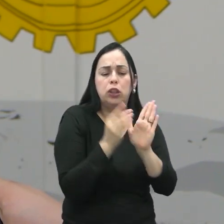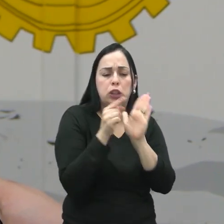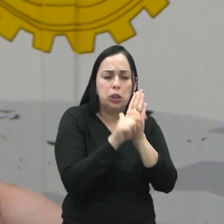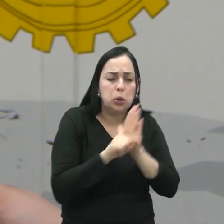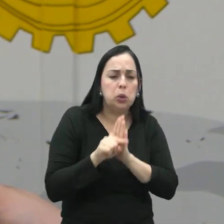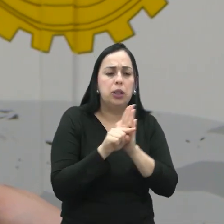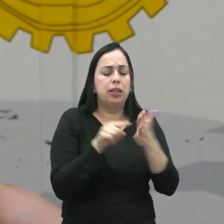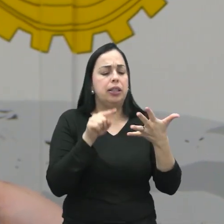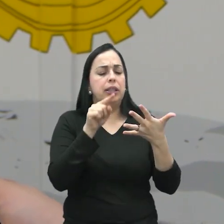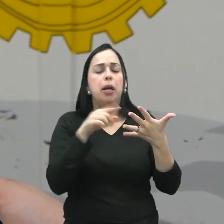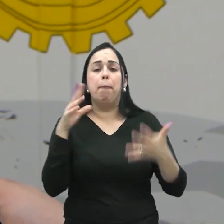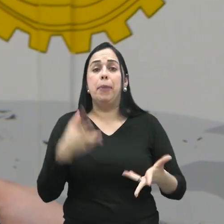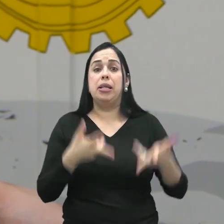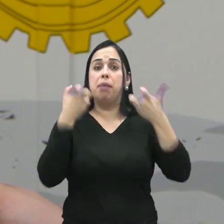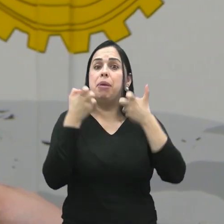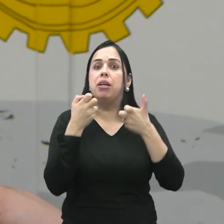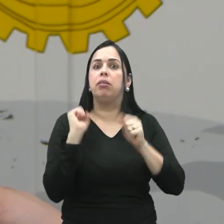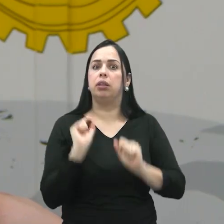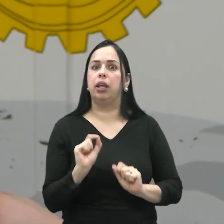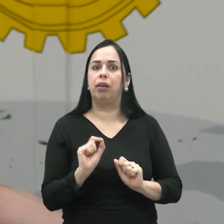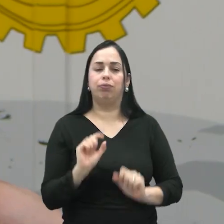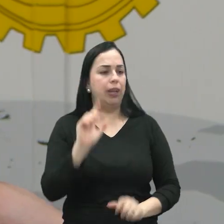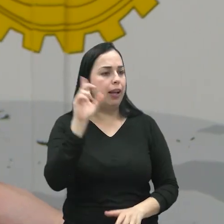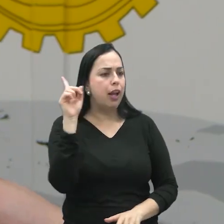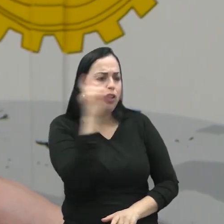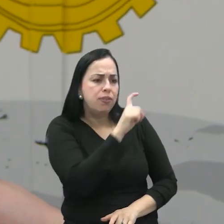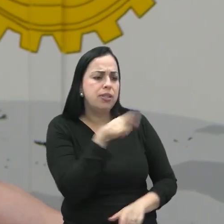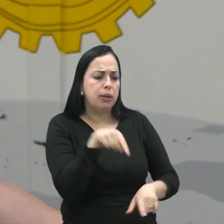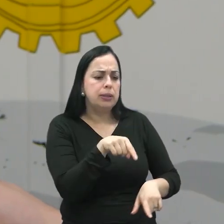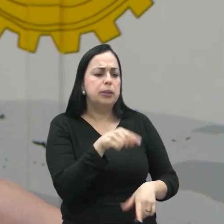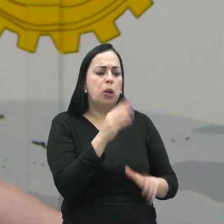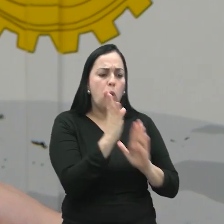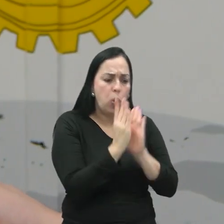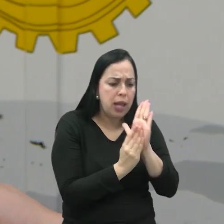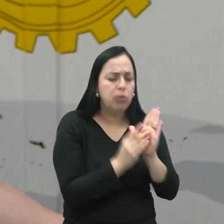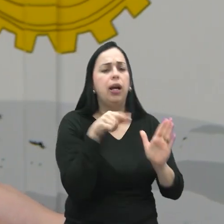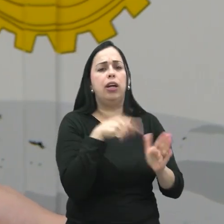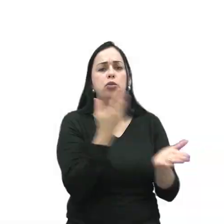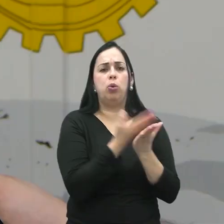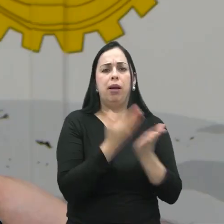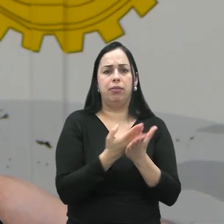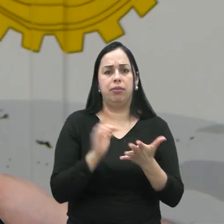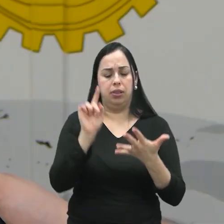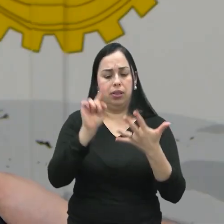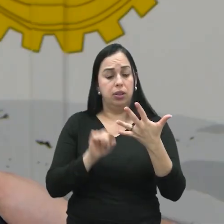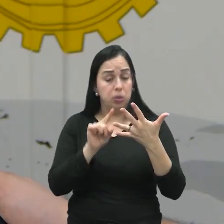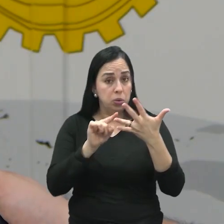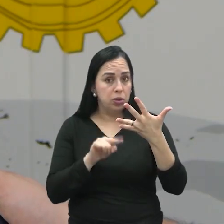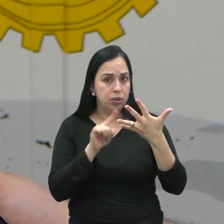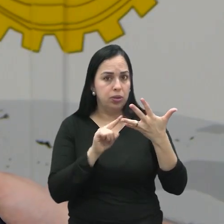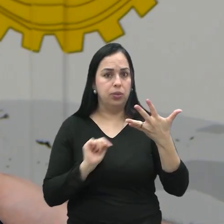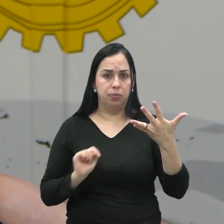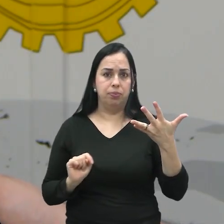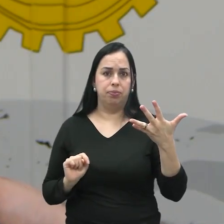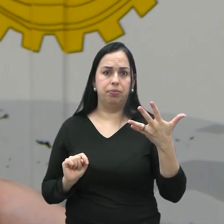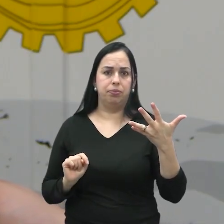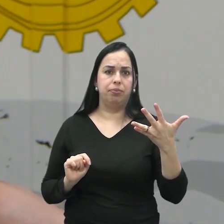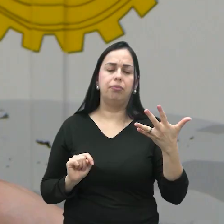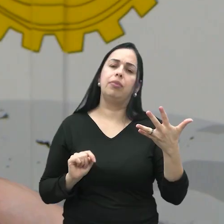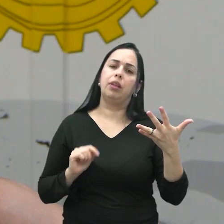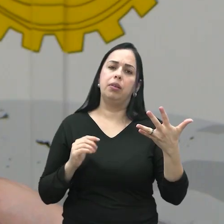tinha visto, entendi o que era que eu tinha mais dificuldade e o que era que eu já tinha um pouco mais de segurança. E aí eu acho que nos 2 últimos